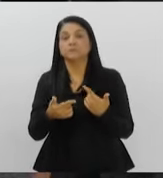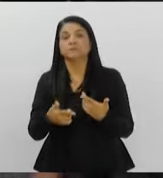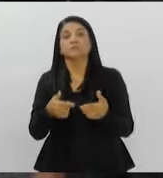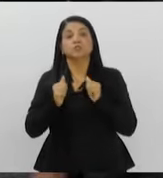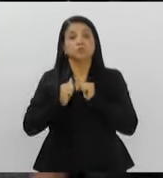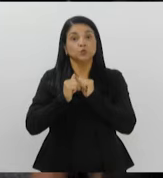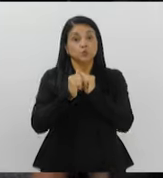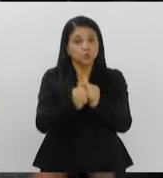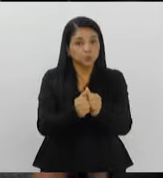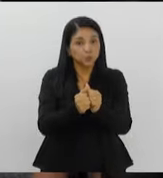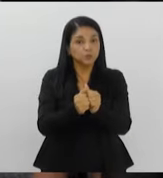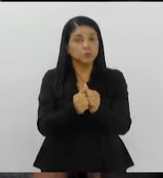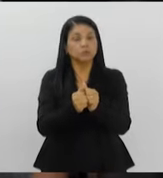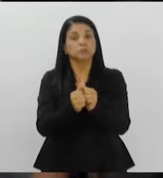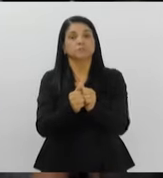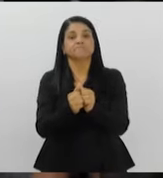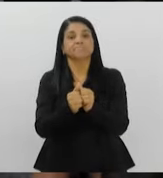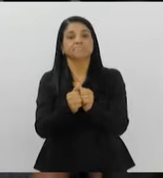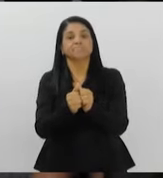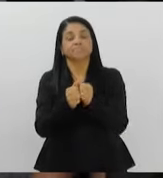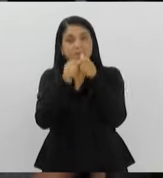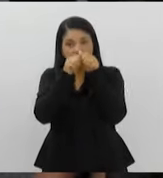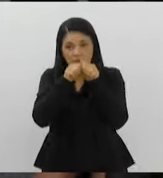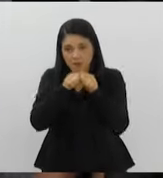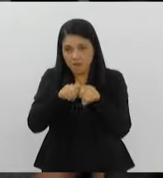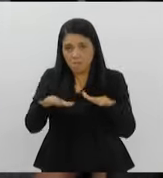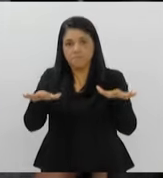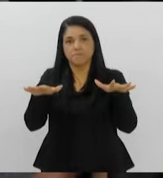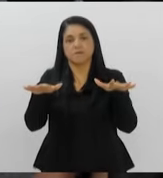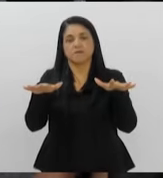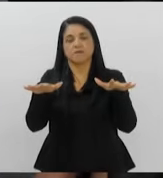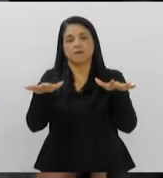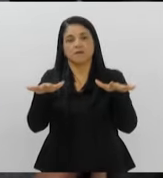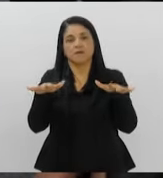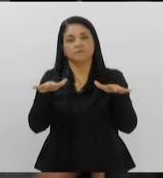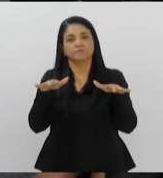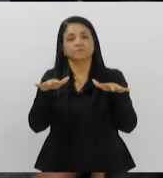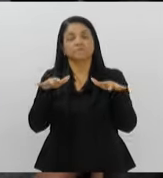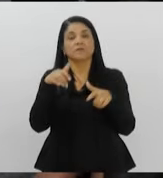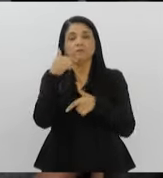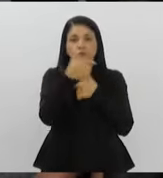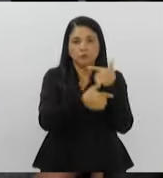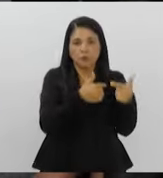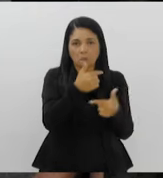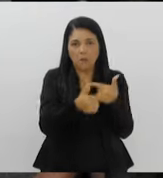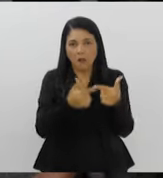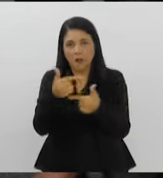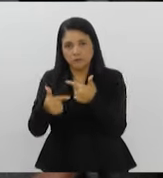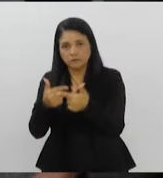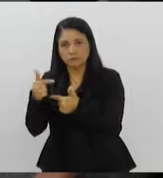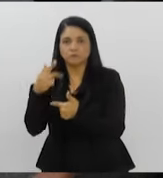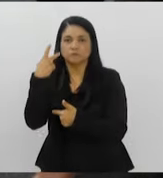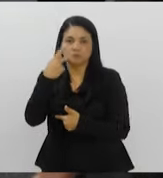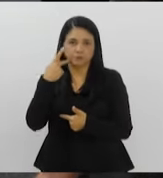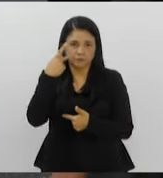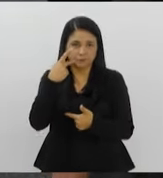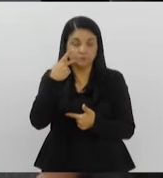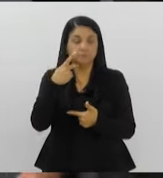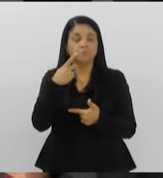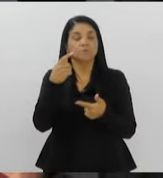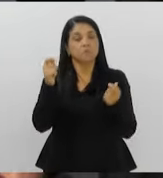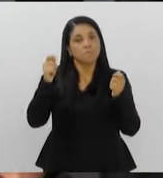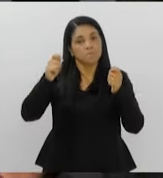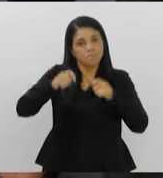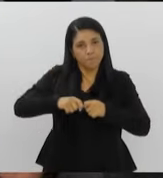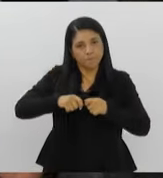juntas, ombreadas, ampliarmos aí as frentes de trabalho para que a gente possa dar cada vez